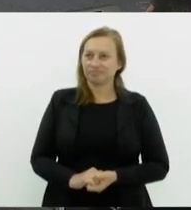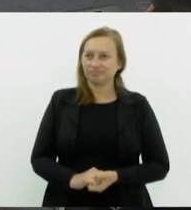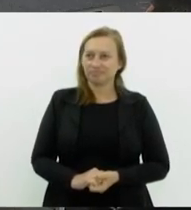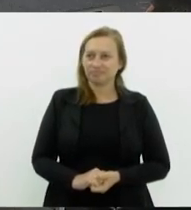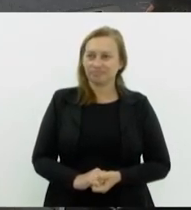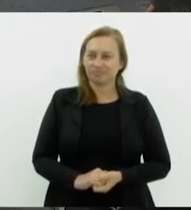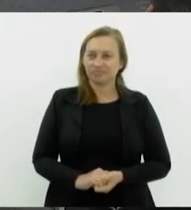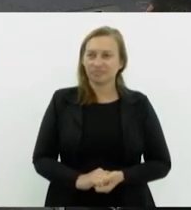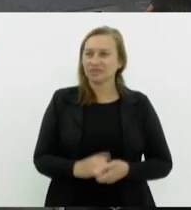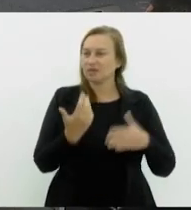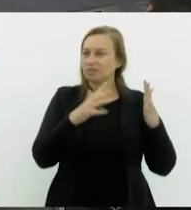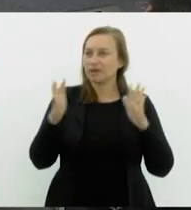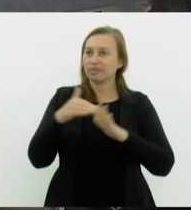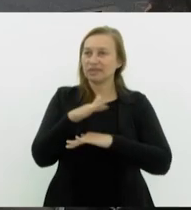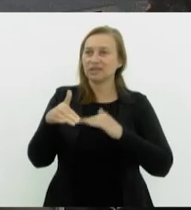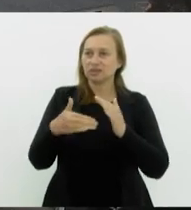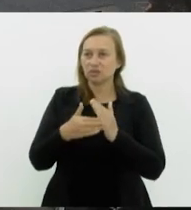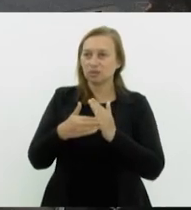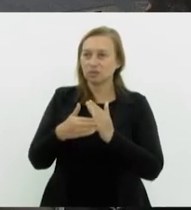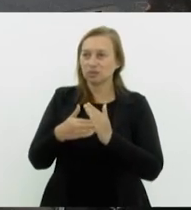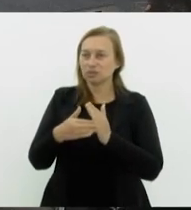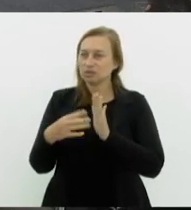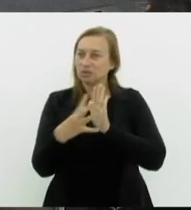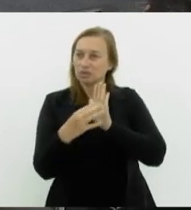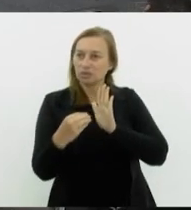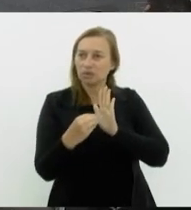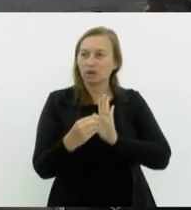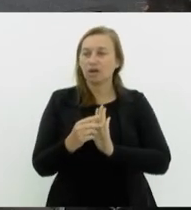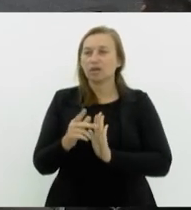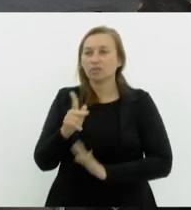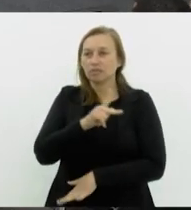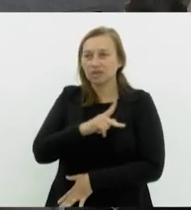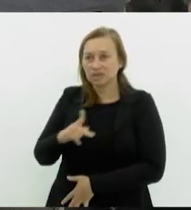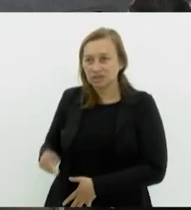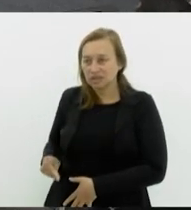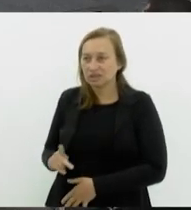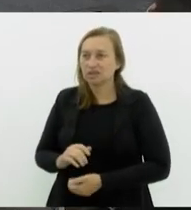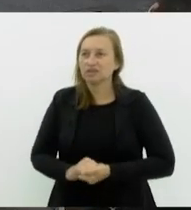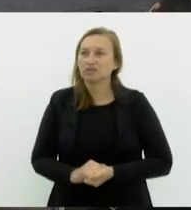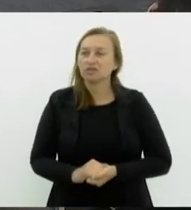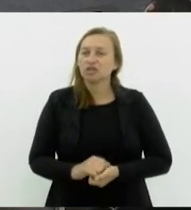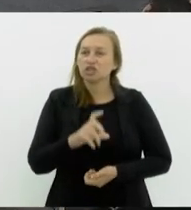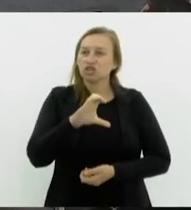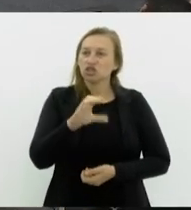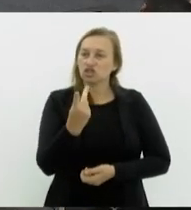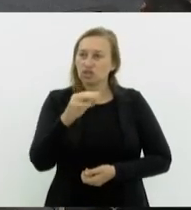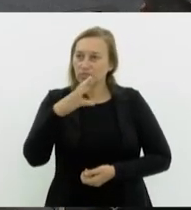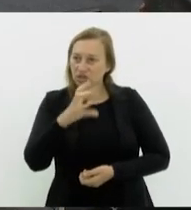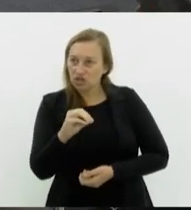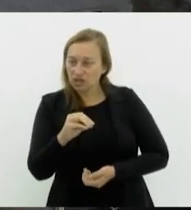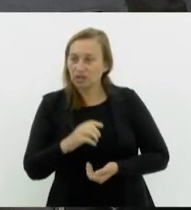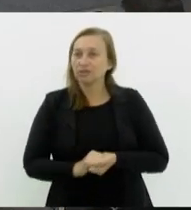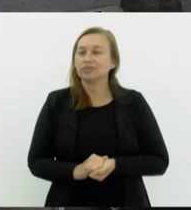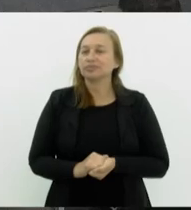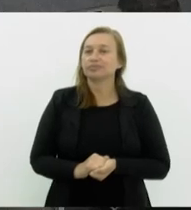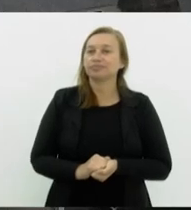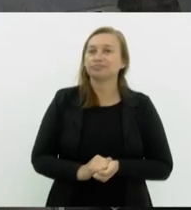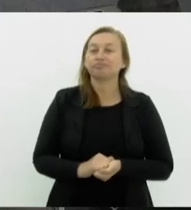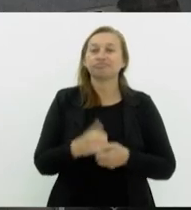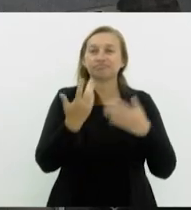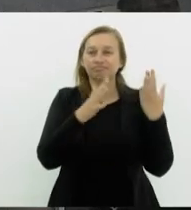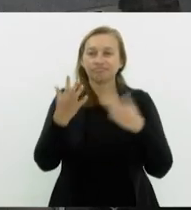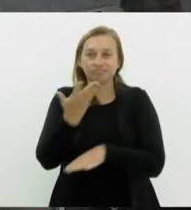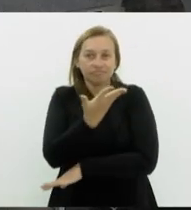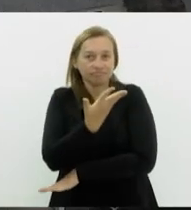Cumprimento a todos na figura do presidente, do deputado Chico Machado. Cumprimento os meus